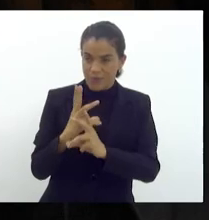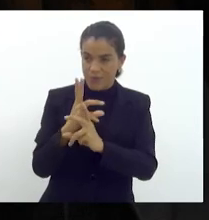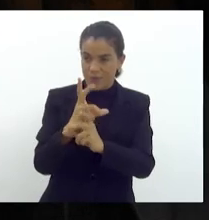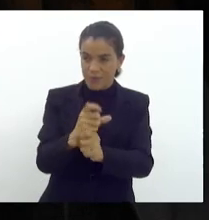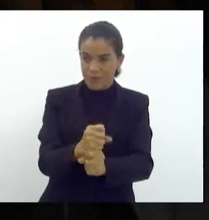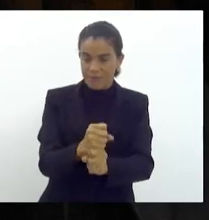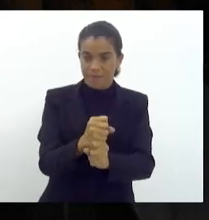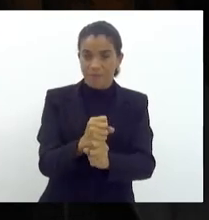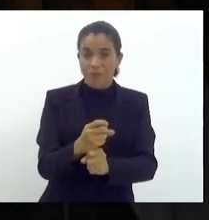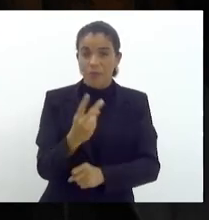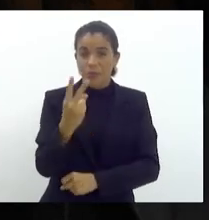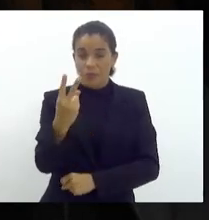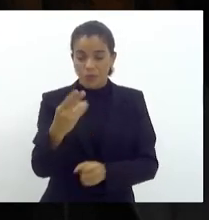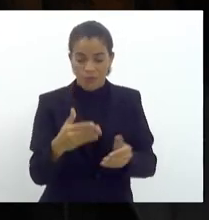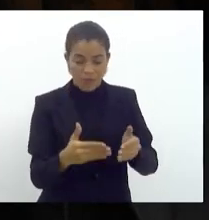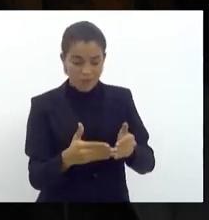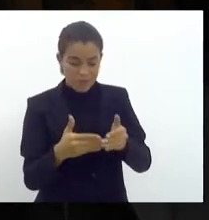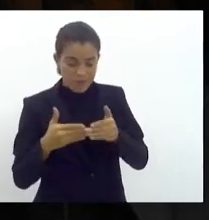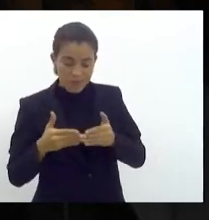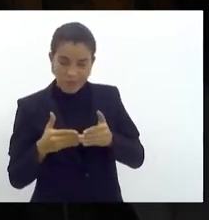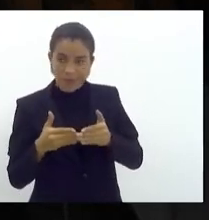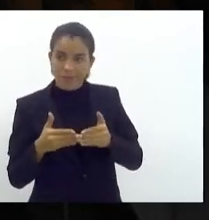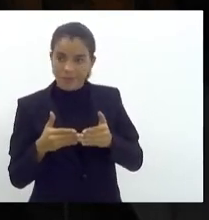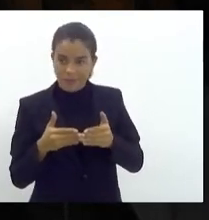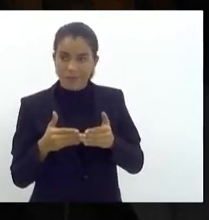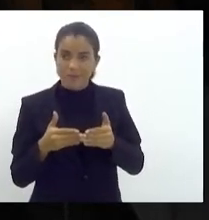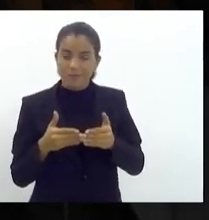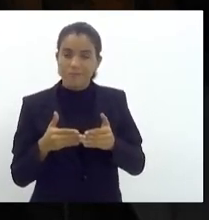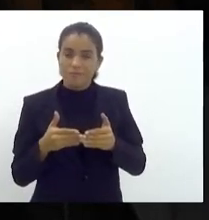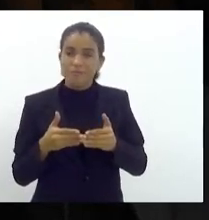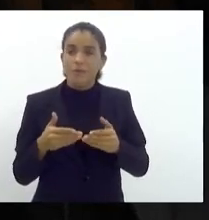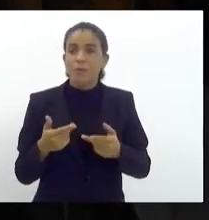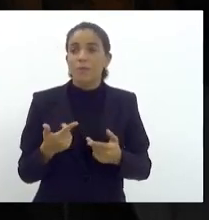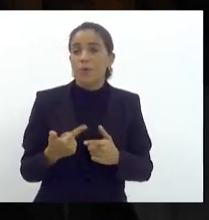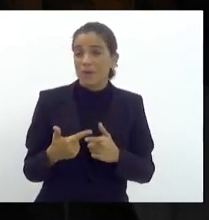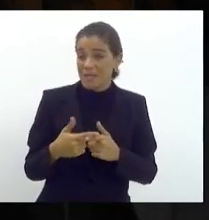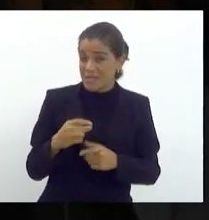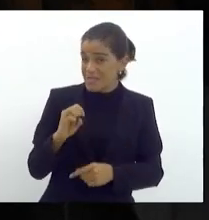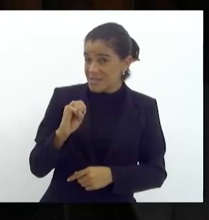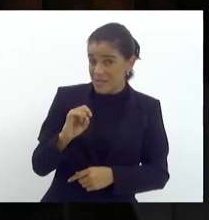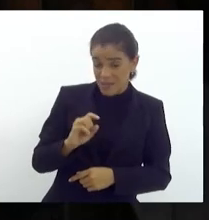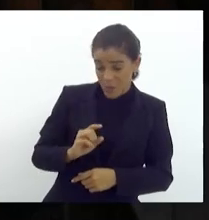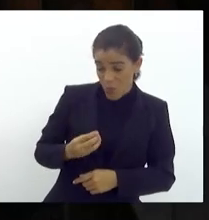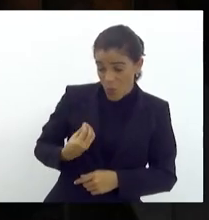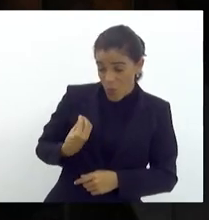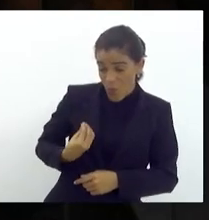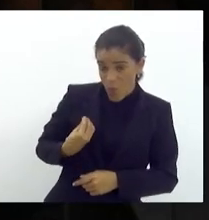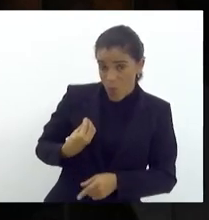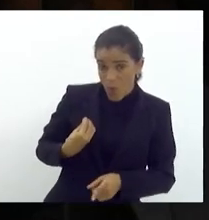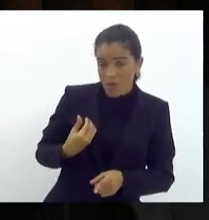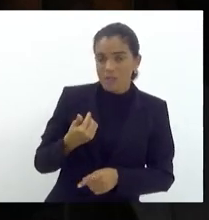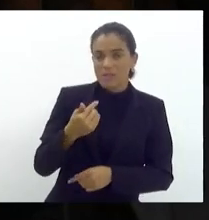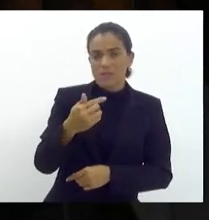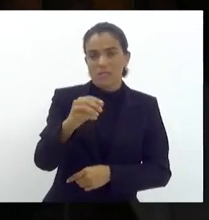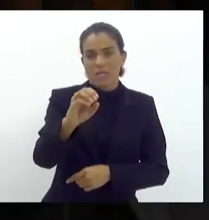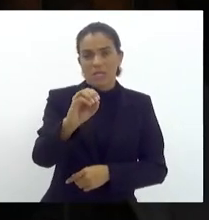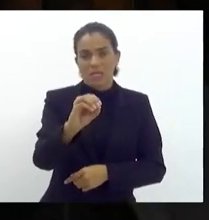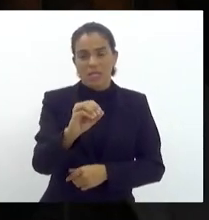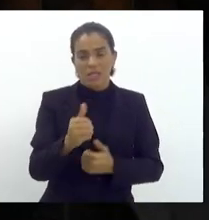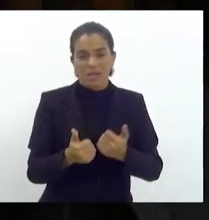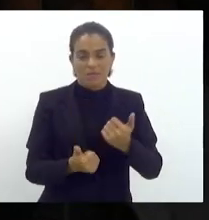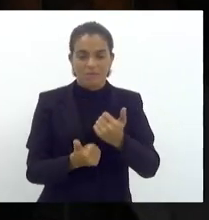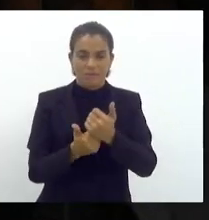duas ausências por licença porque senão teria 70 foi outros favoráveis as